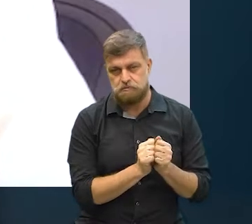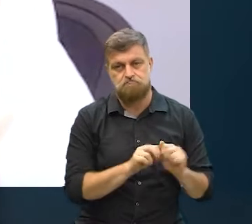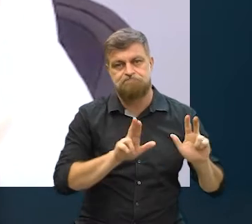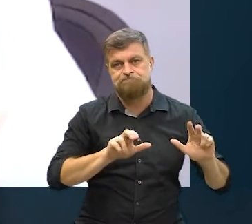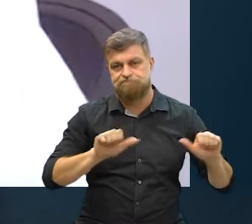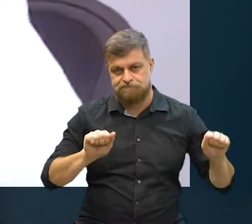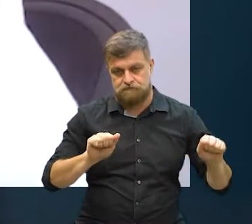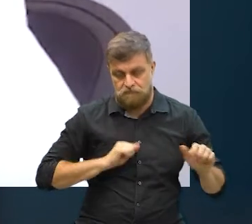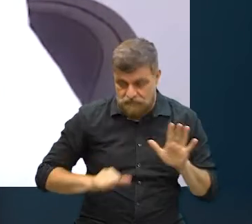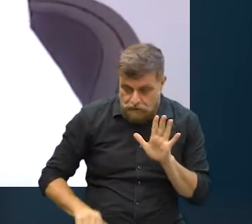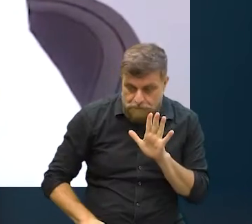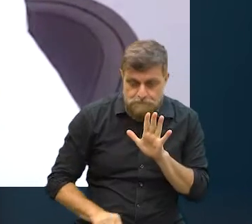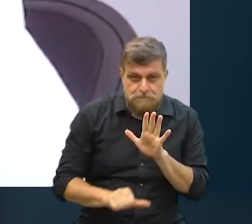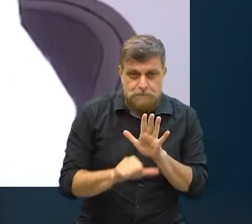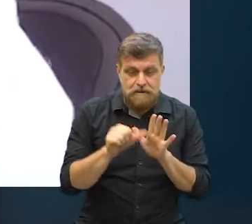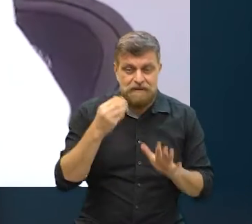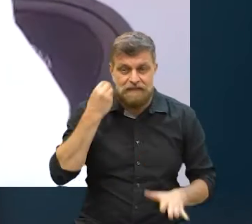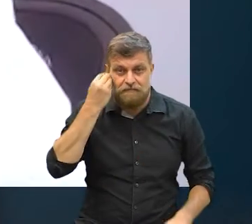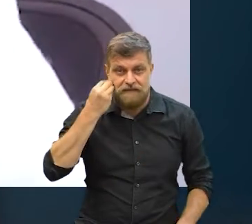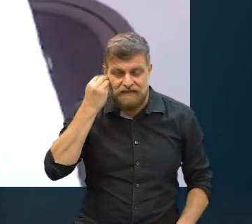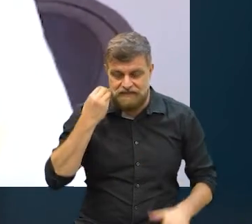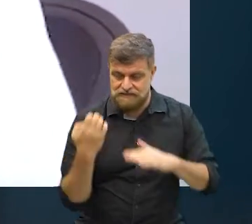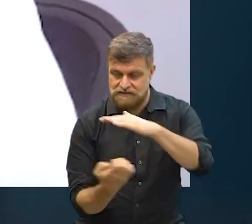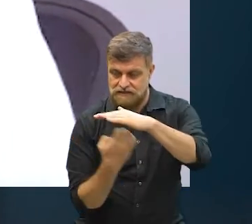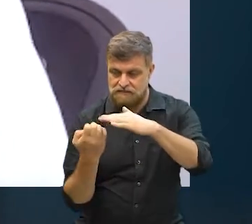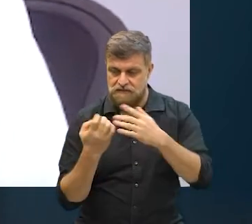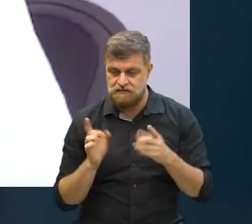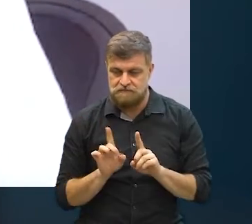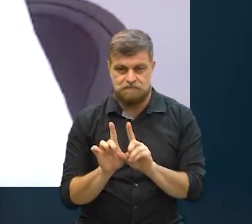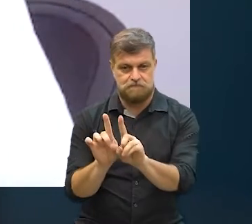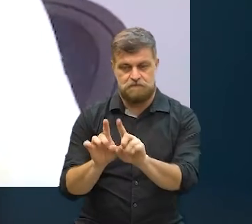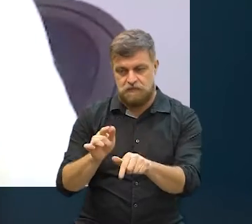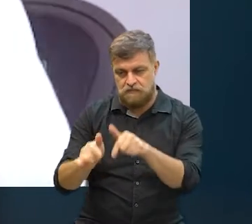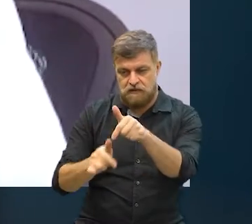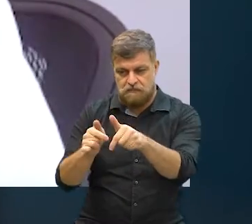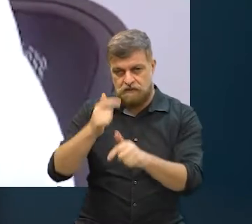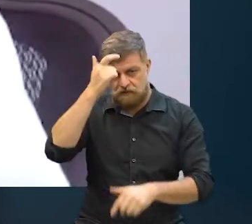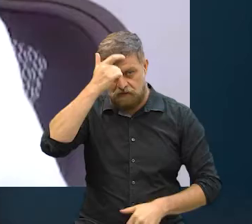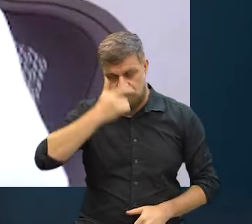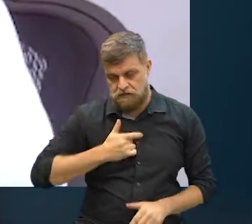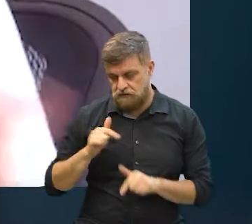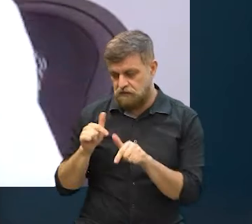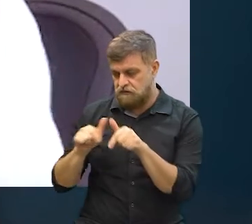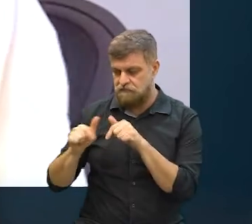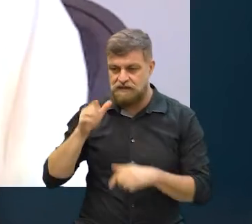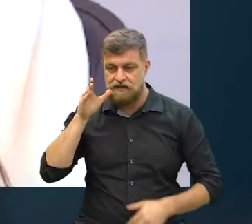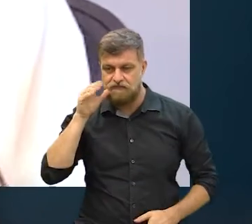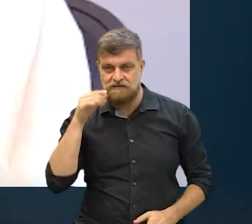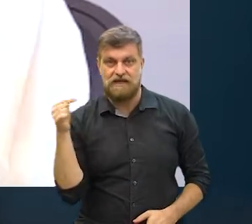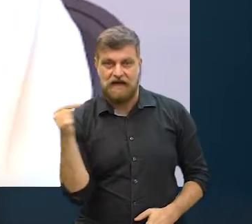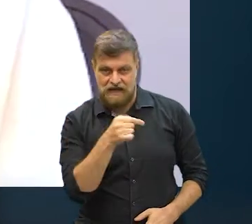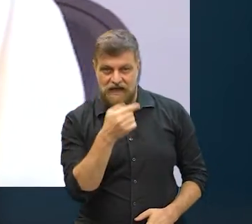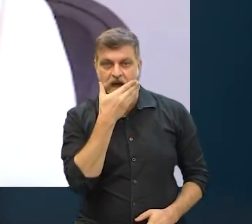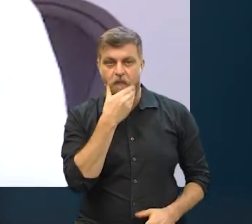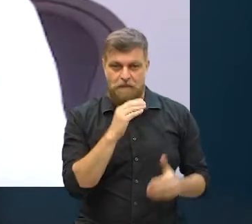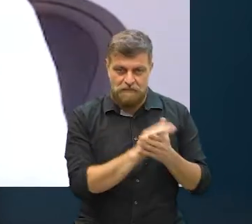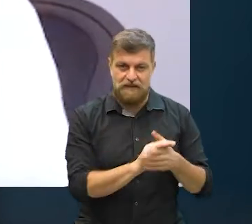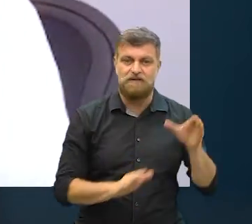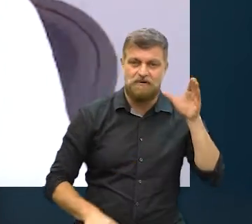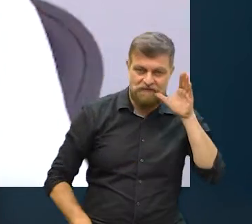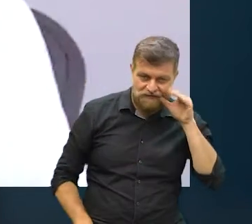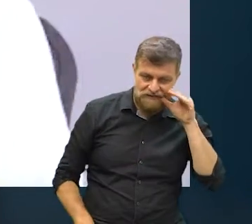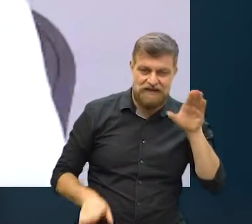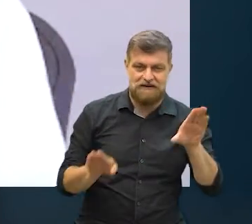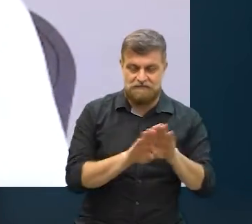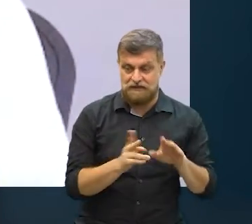numa empresa juntos, né, seria a nossa primeira empresa, então eu sempre trabalhei como funcionária e ele também. Então